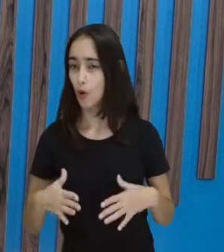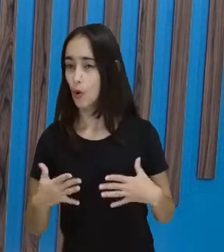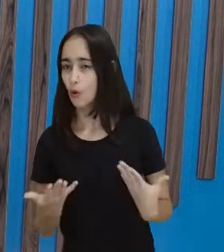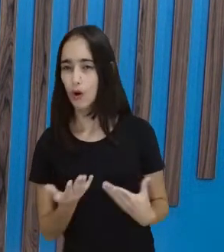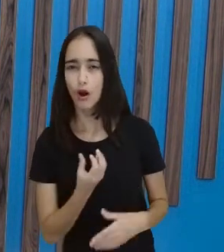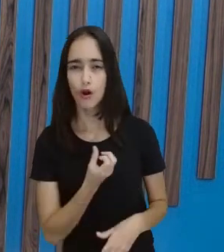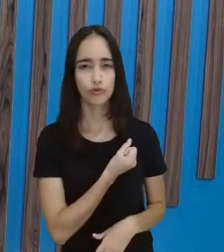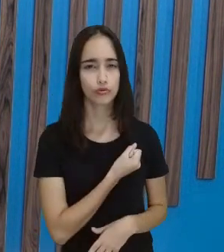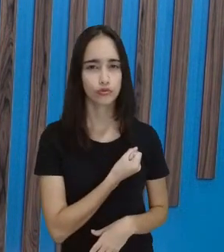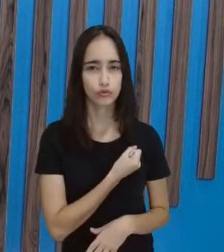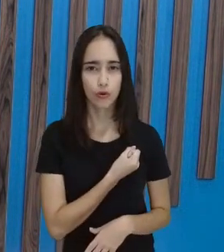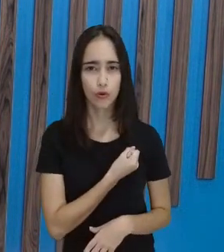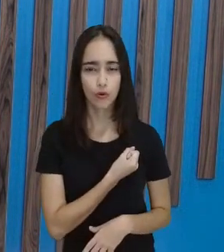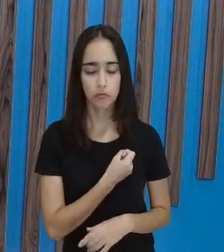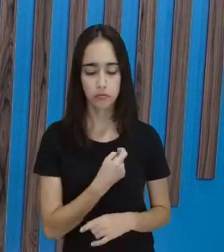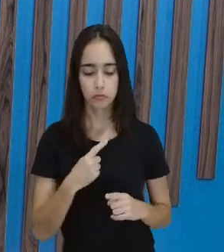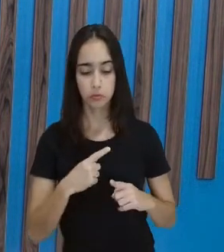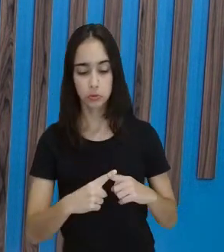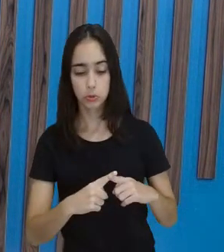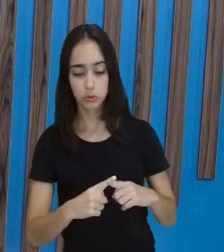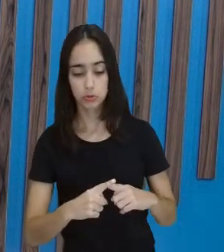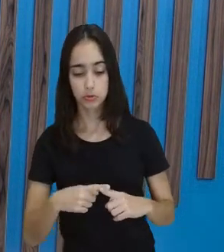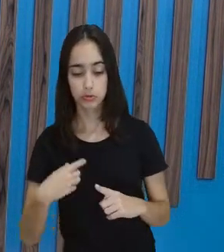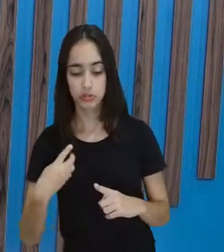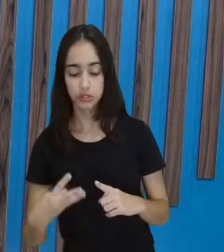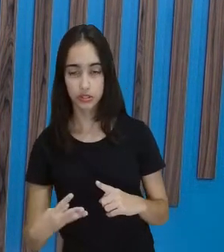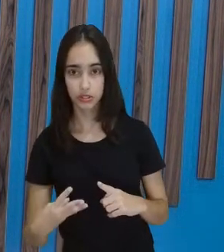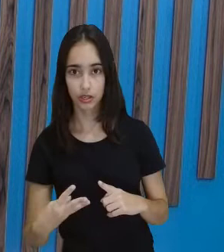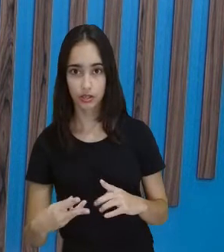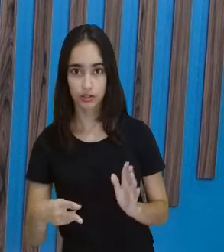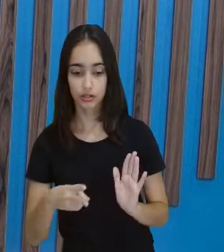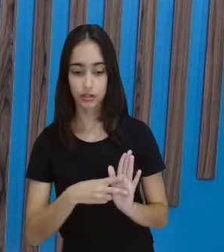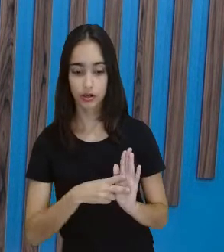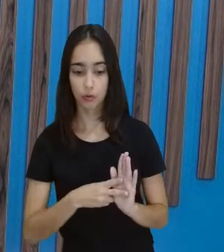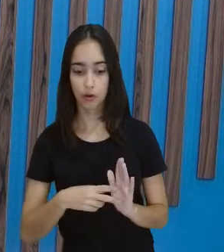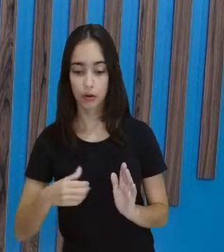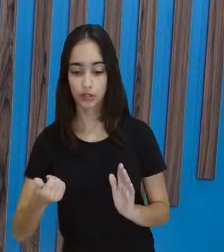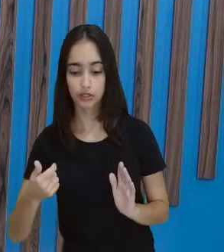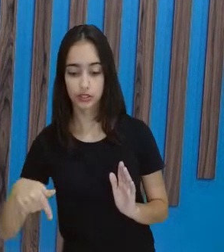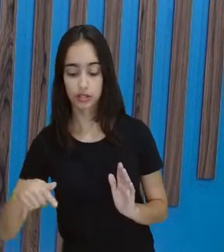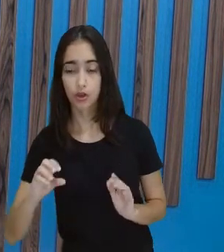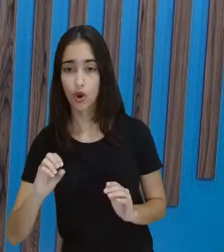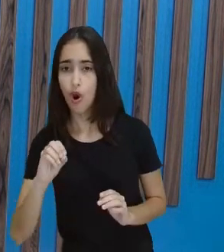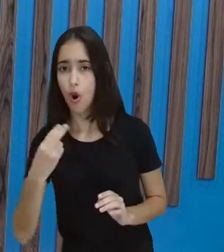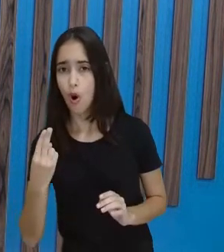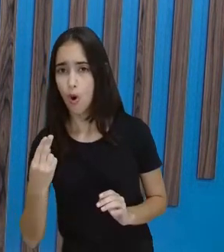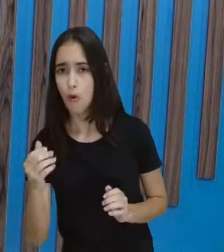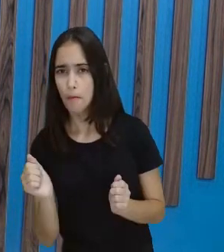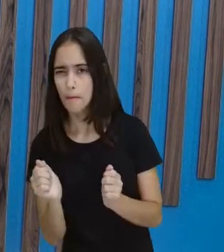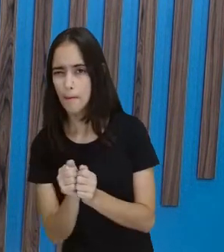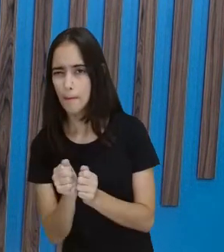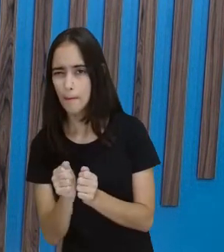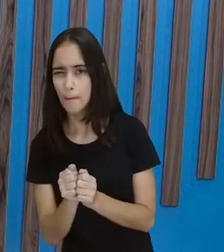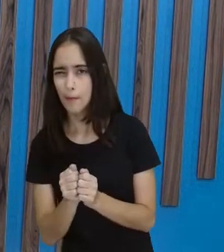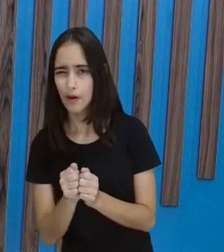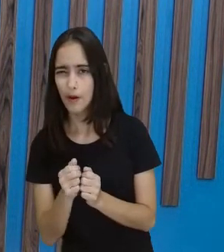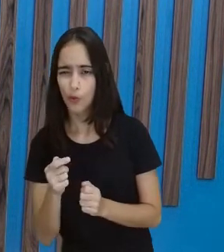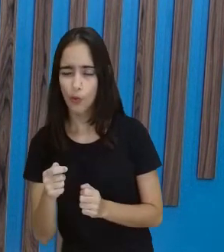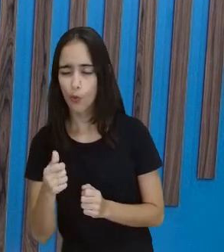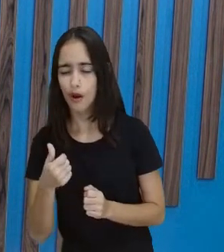3 vai ser 17 ou próximo de 17? Vocês sabem aí? Sabem me